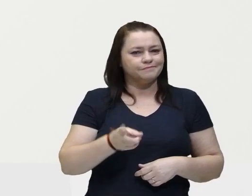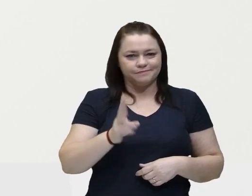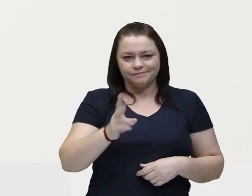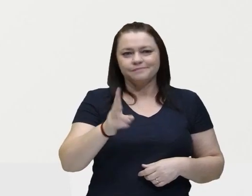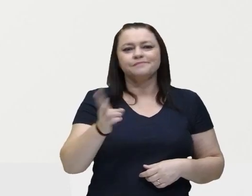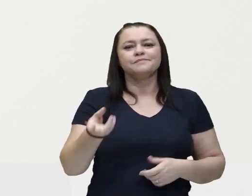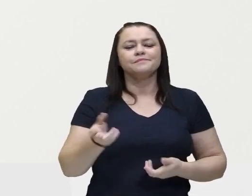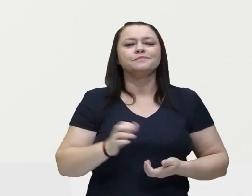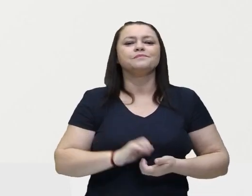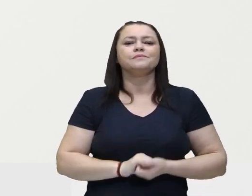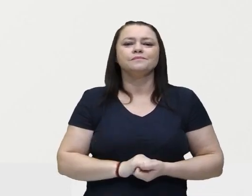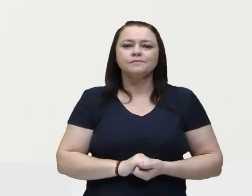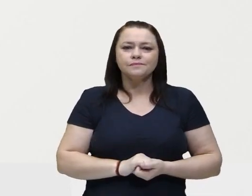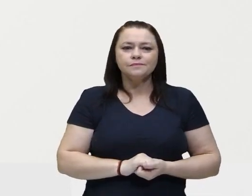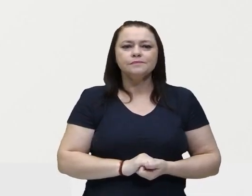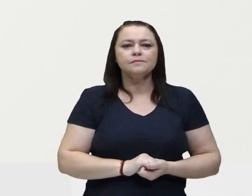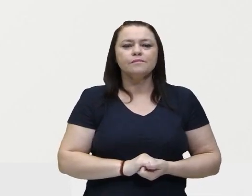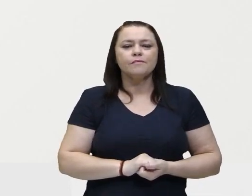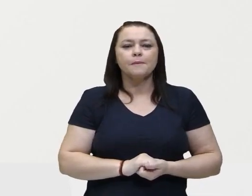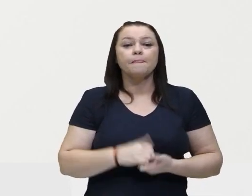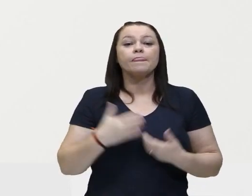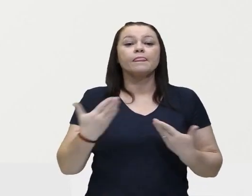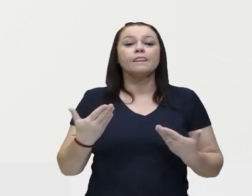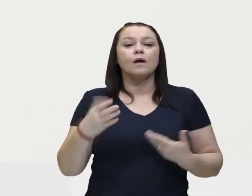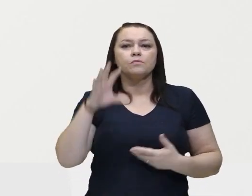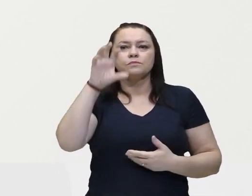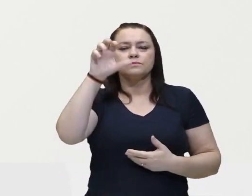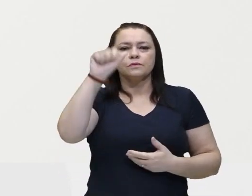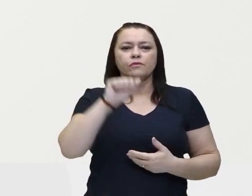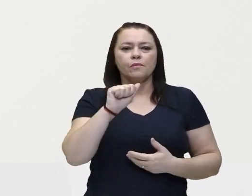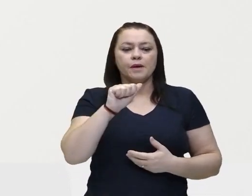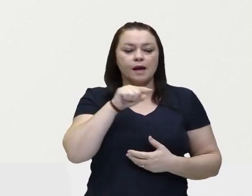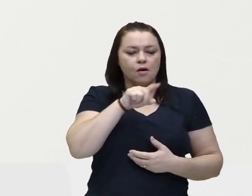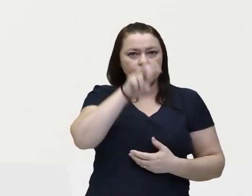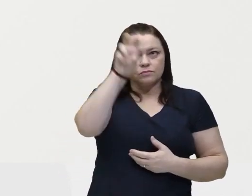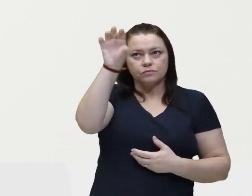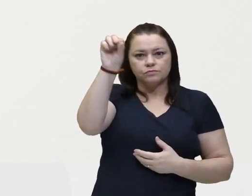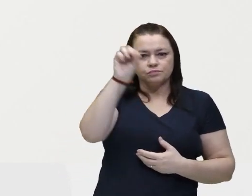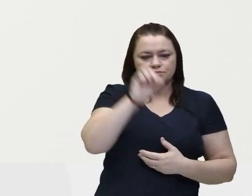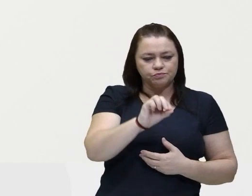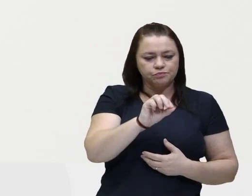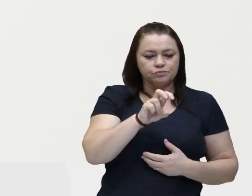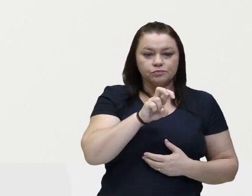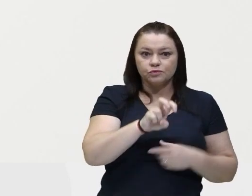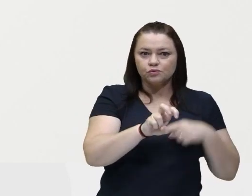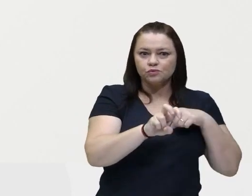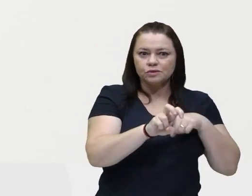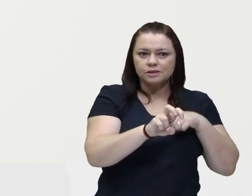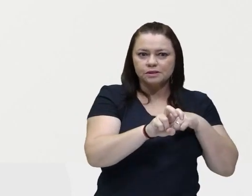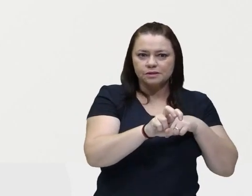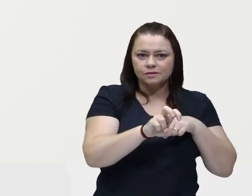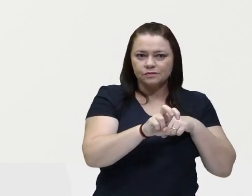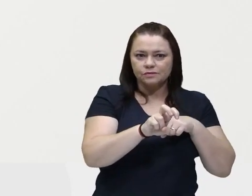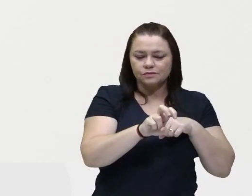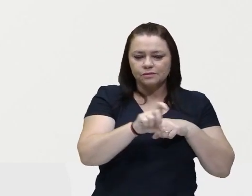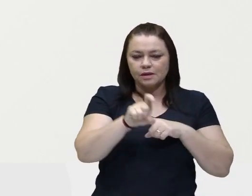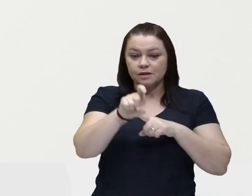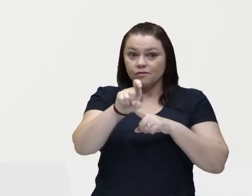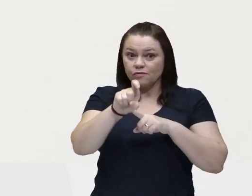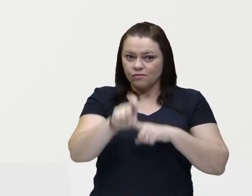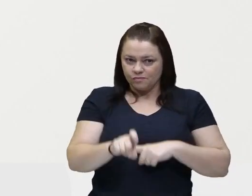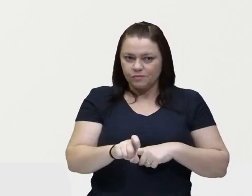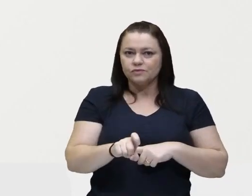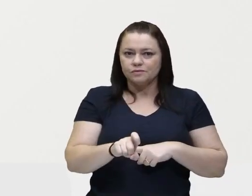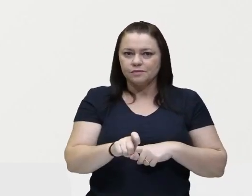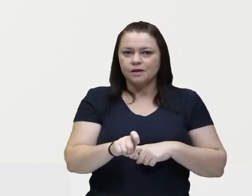1000. Muito bem. Então, eu vou pegar o quê? 5 gramas e multiplicar, 5, porque o 5 é a medida